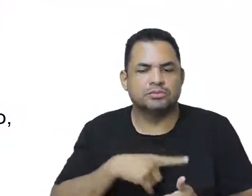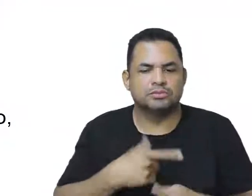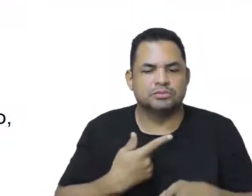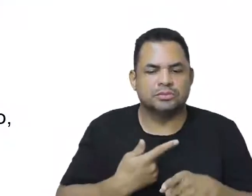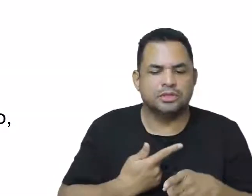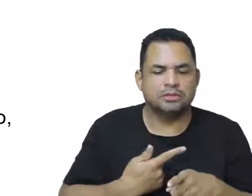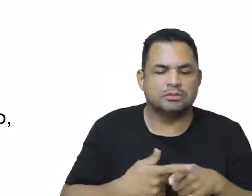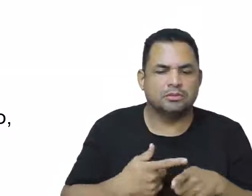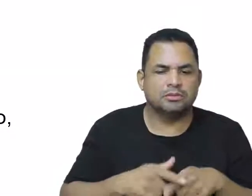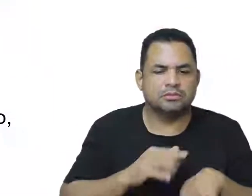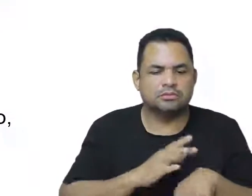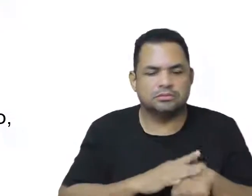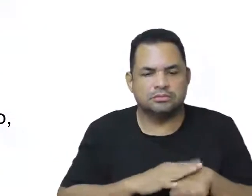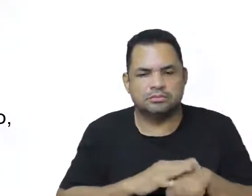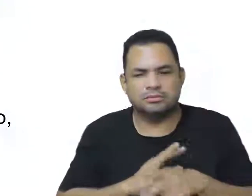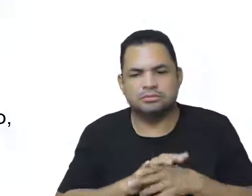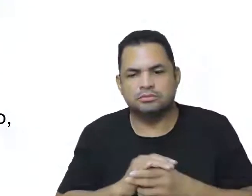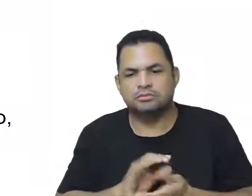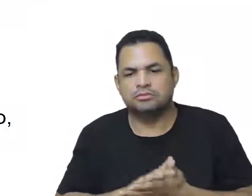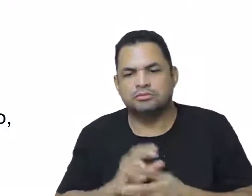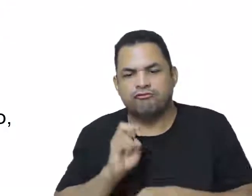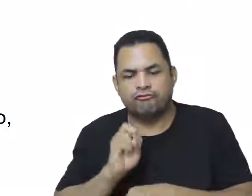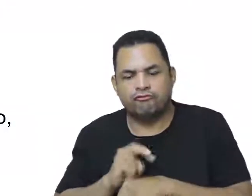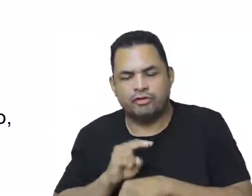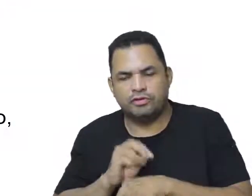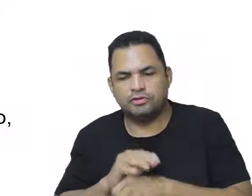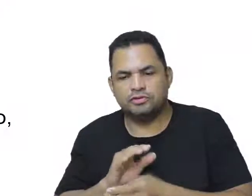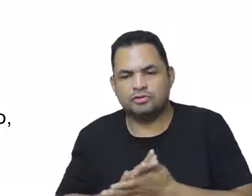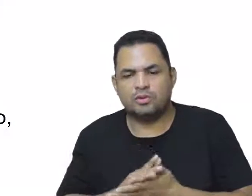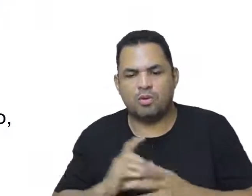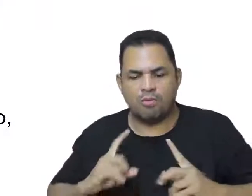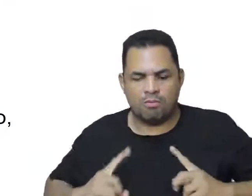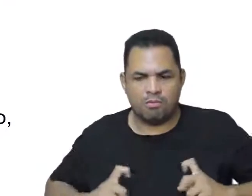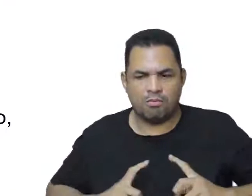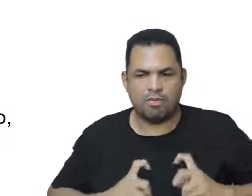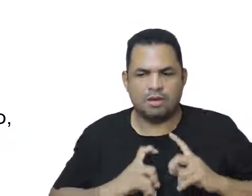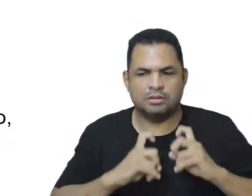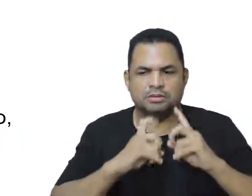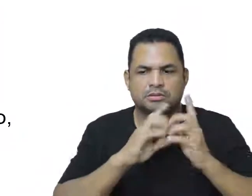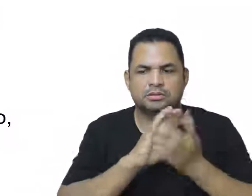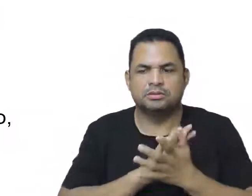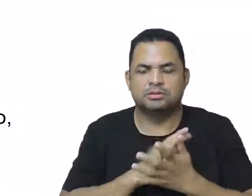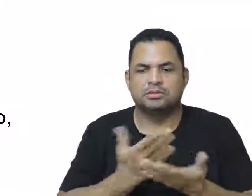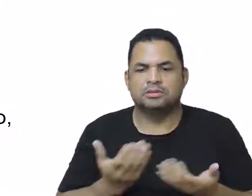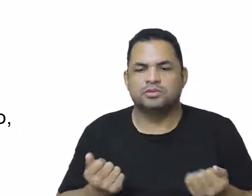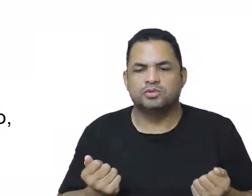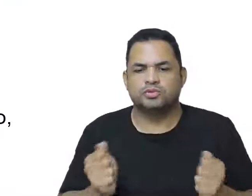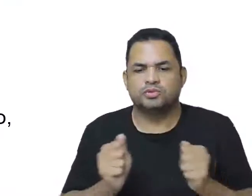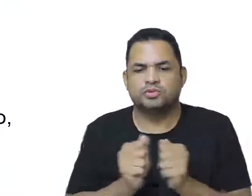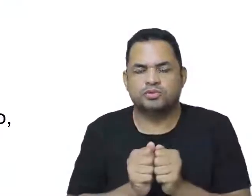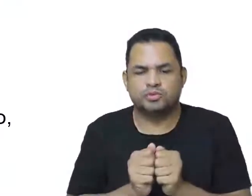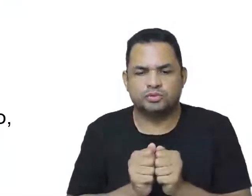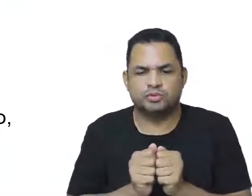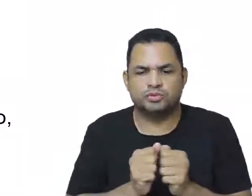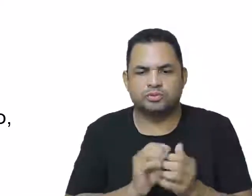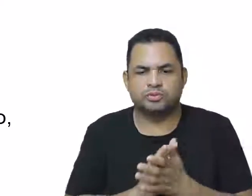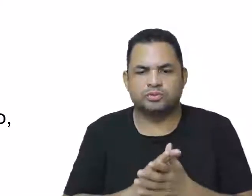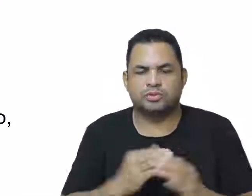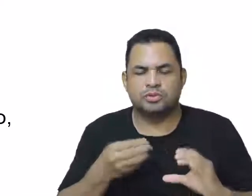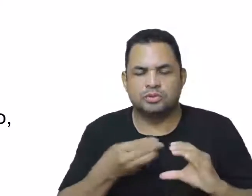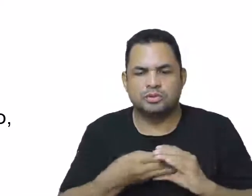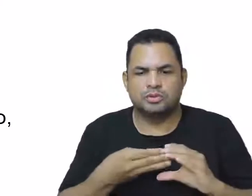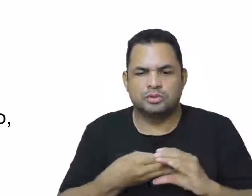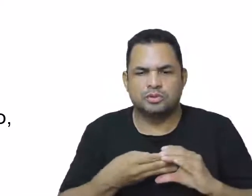seja vírus, seja bactéria, tá bom? Então, juntamente com essas células, esse muco ele